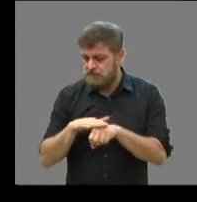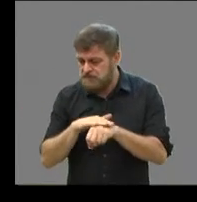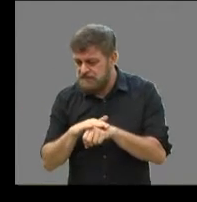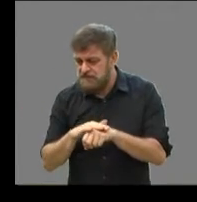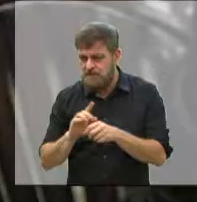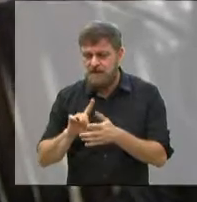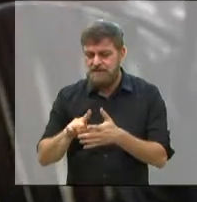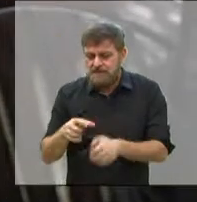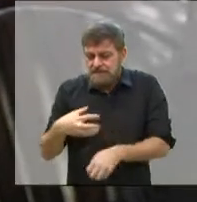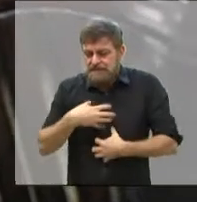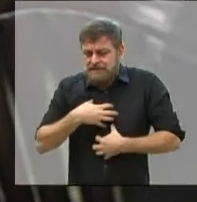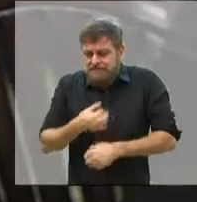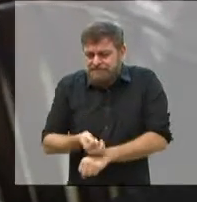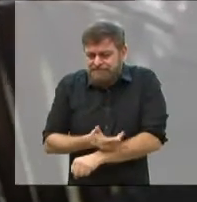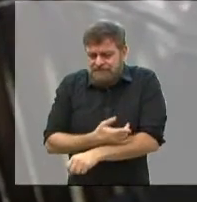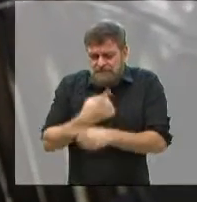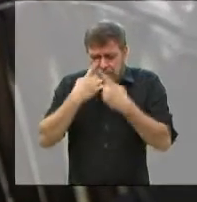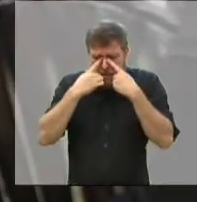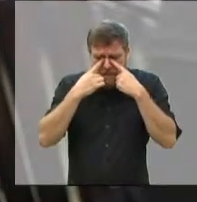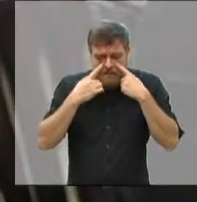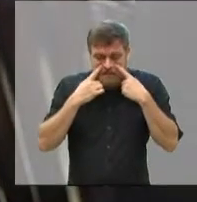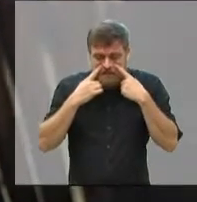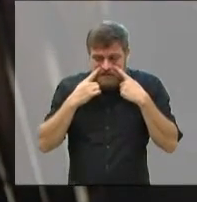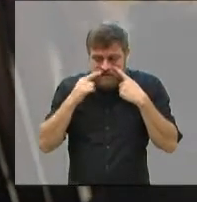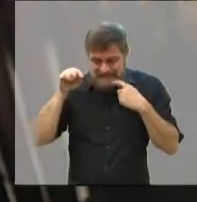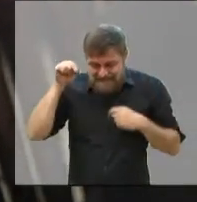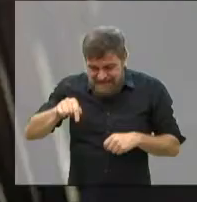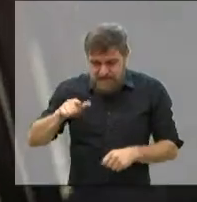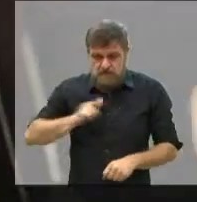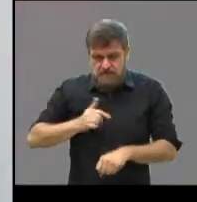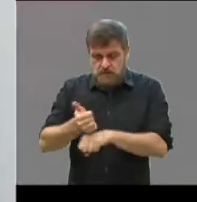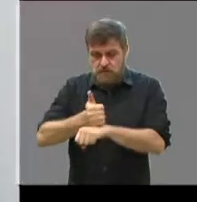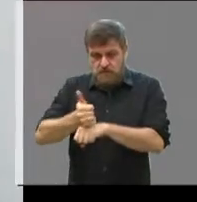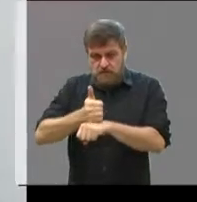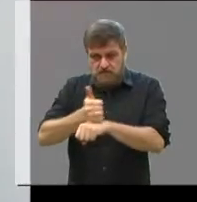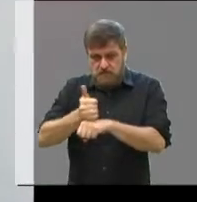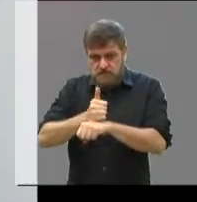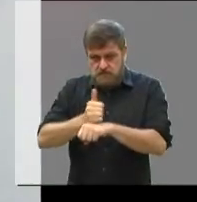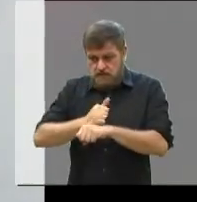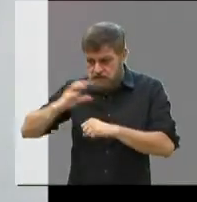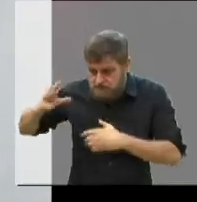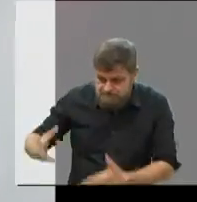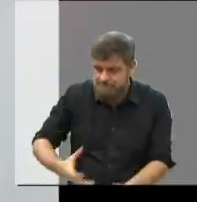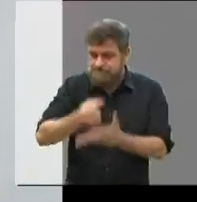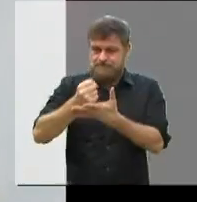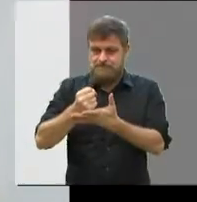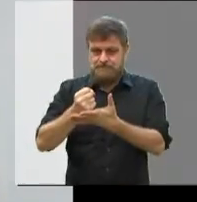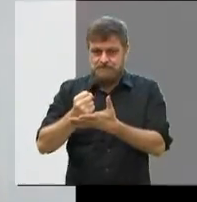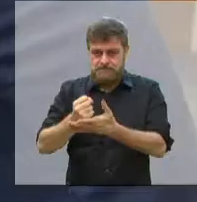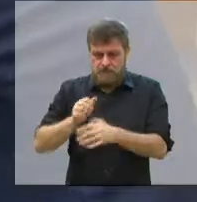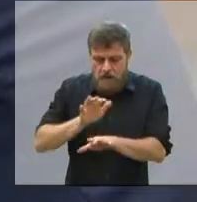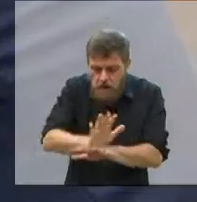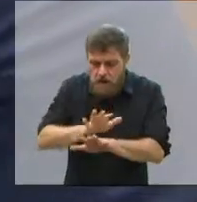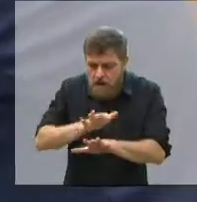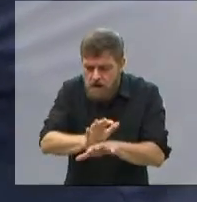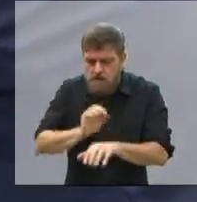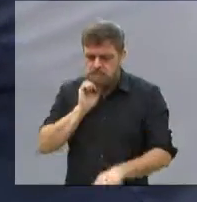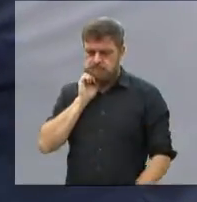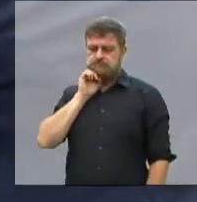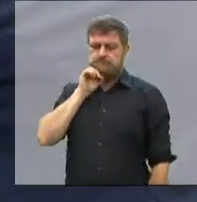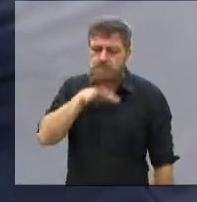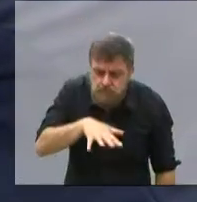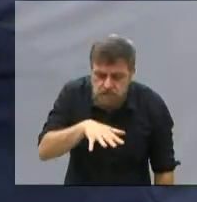acredito que se a gente tivesse naquele momento algum profissional na área de saúde para fazer o processo